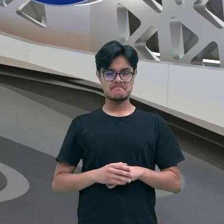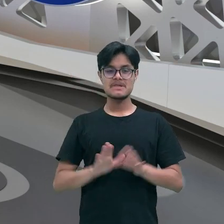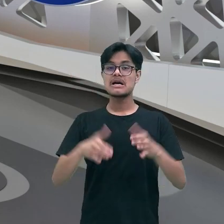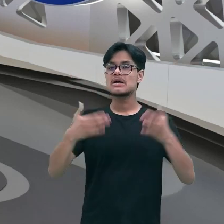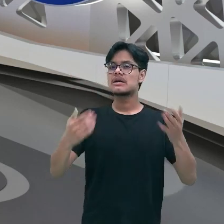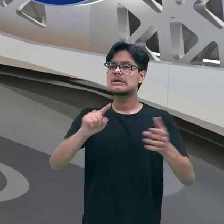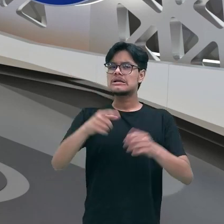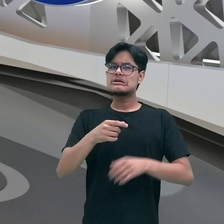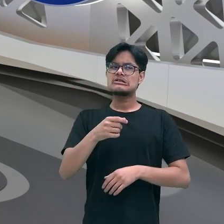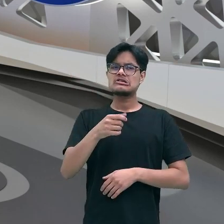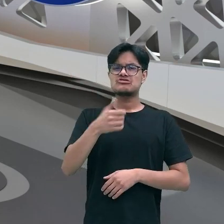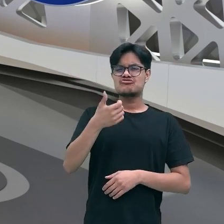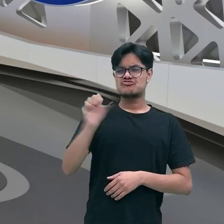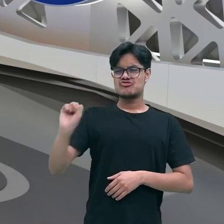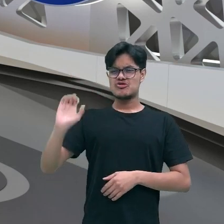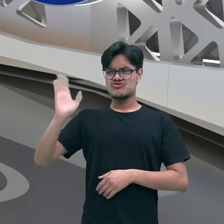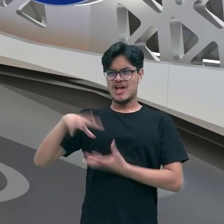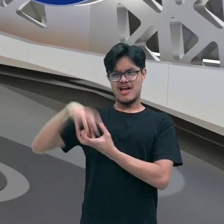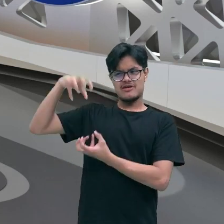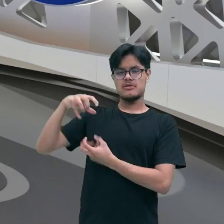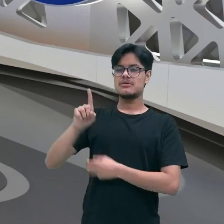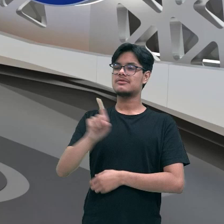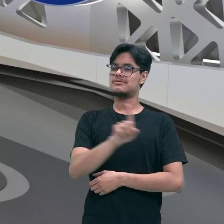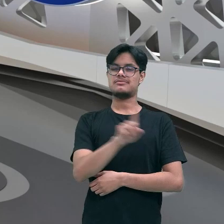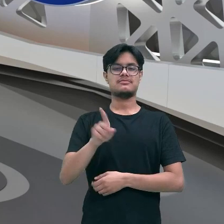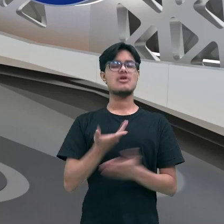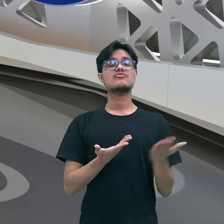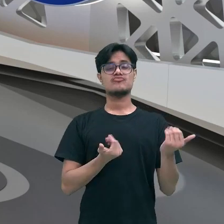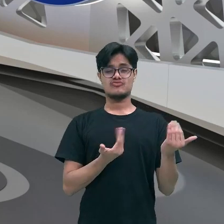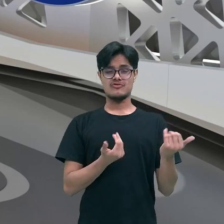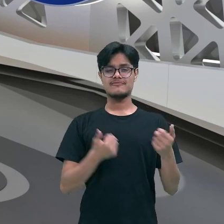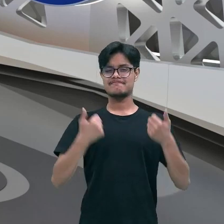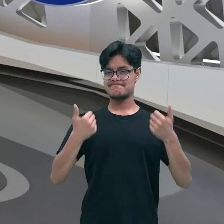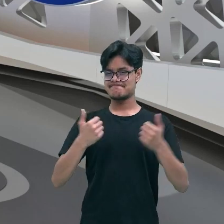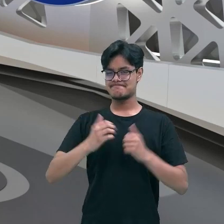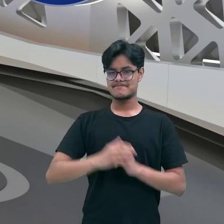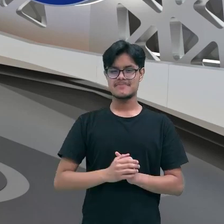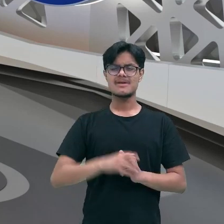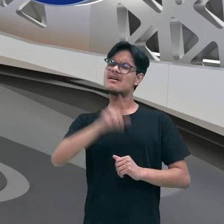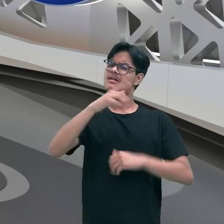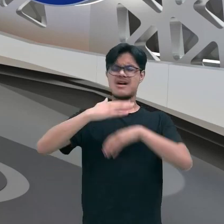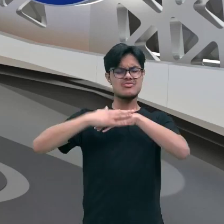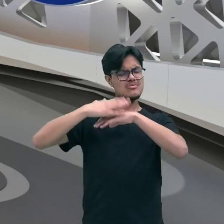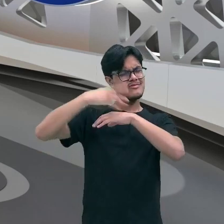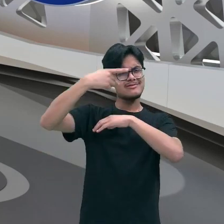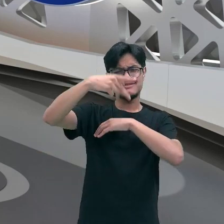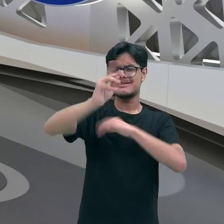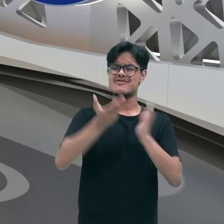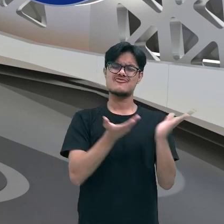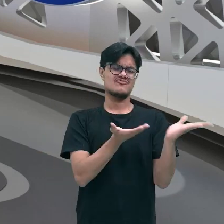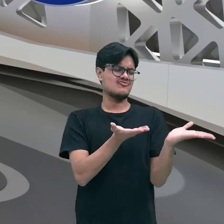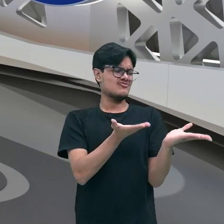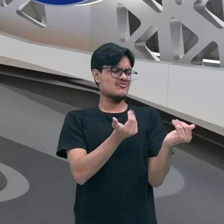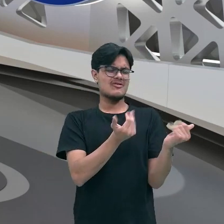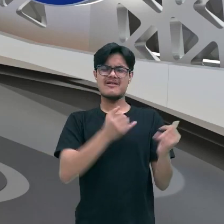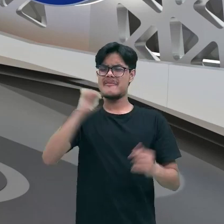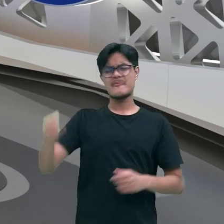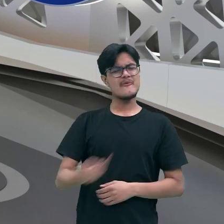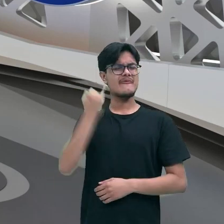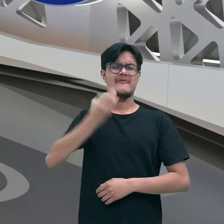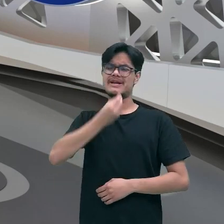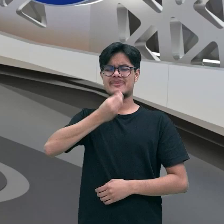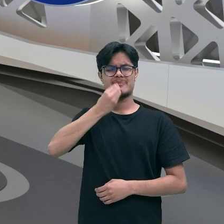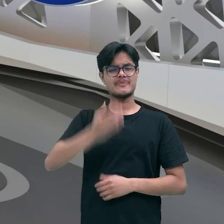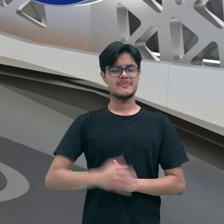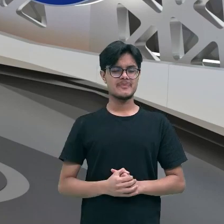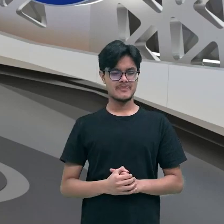deixou de ser adolescente, não é adulto. É jovem. Você é jovem. Gente, sejam jovens muito tempo, ser adulto é complicado. Exatamente.